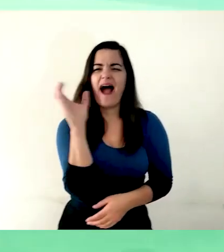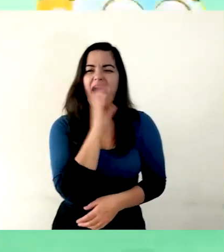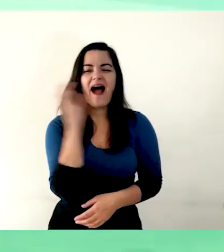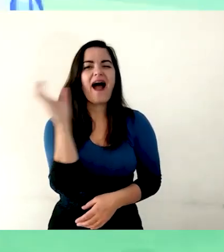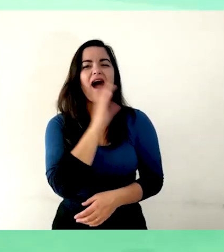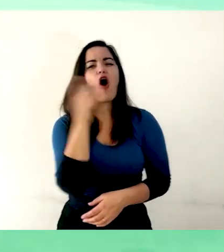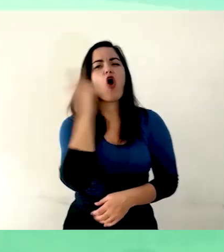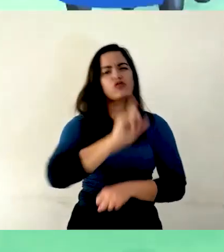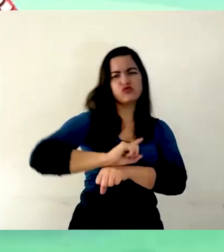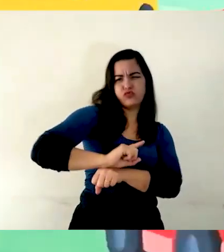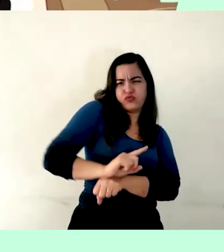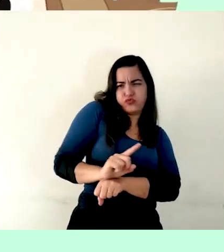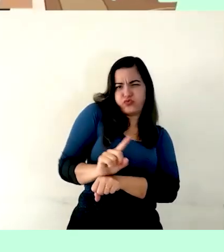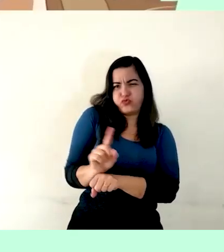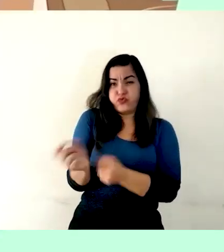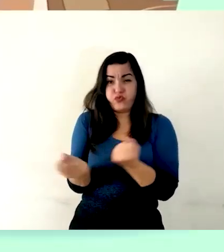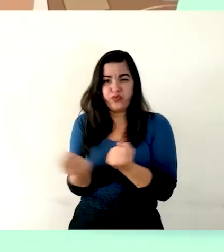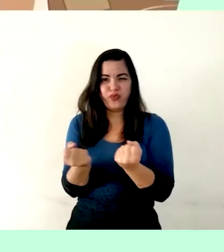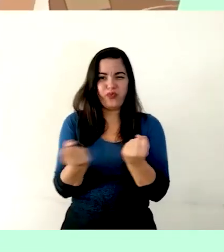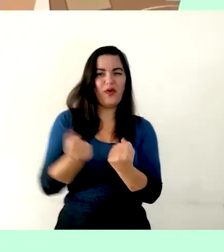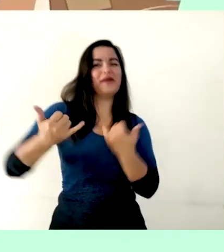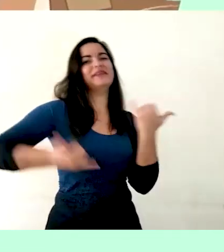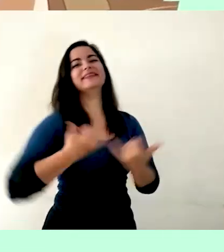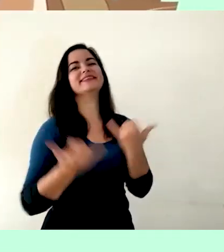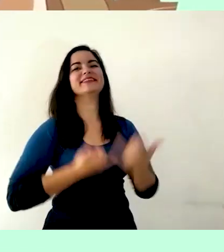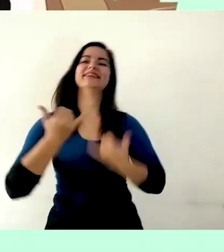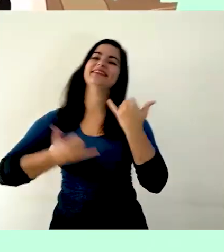rápido e mais brincalhão.